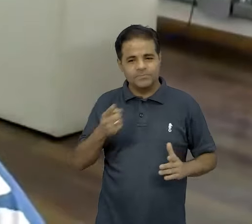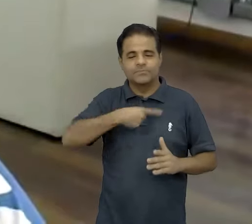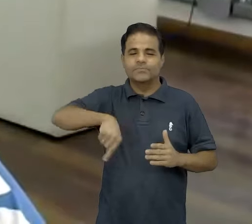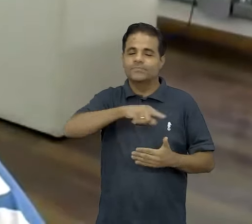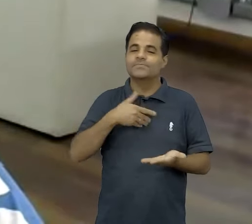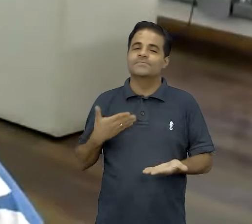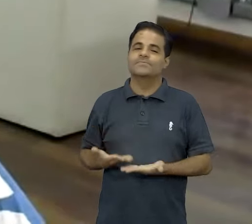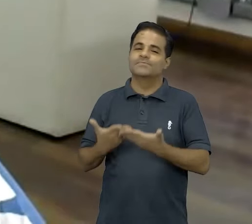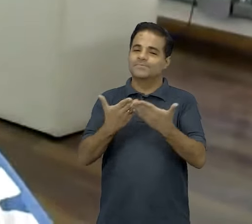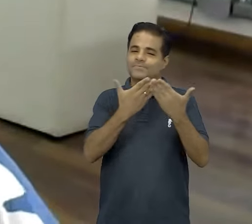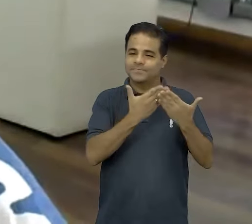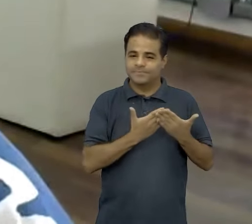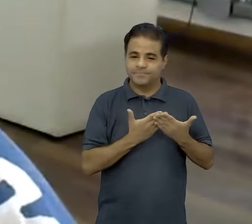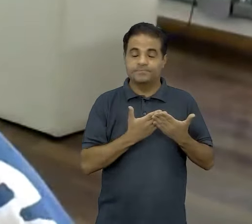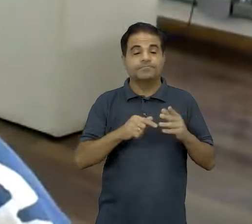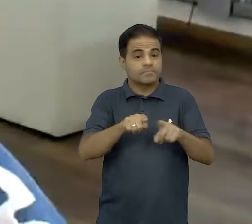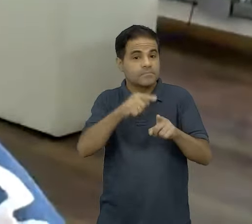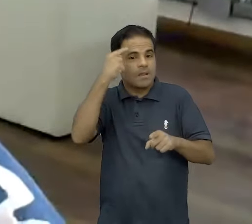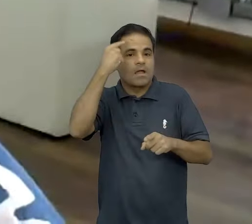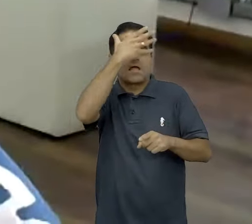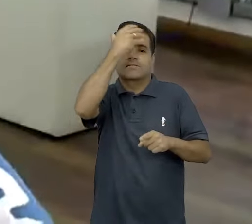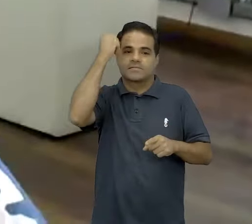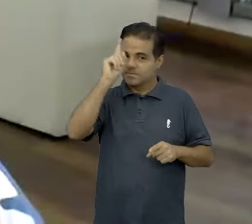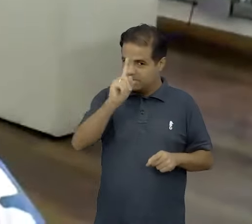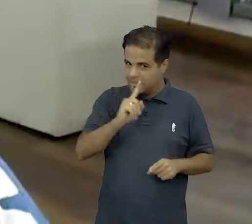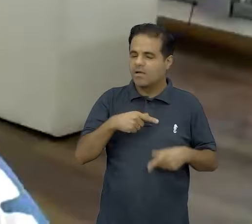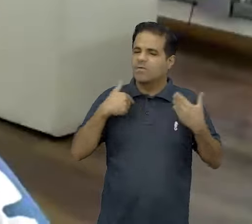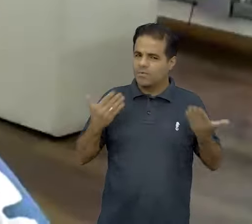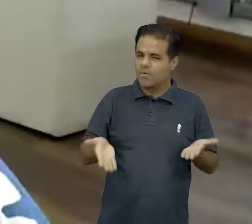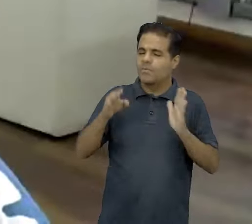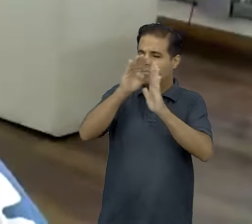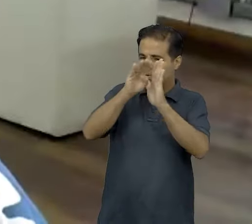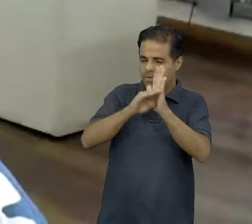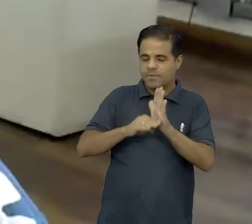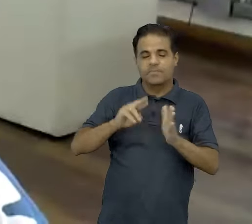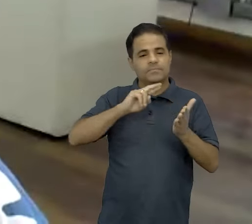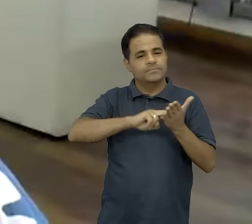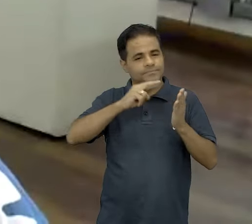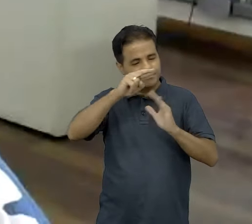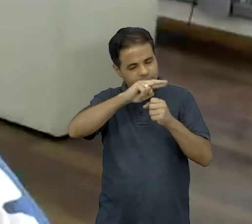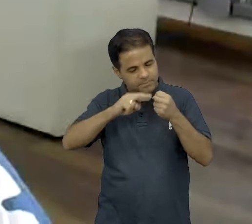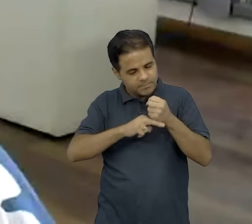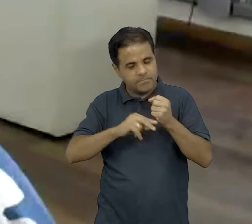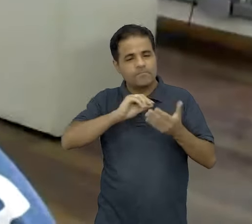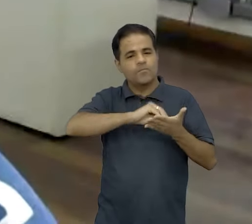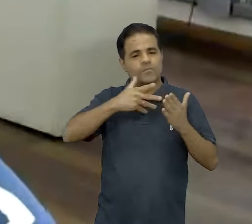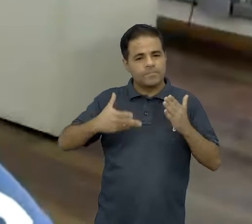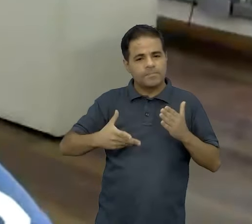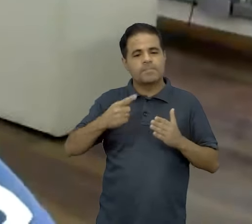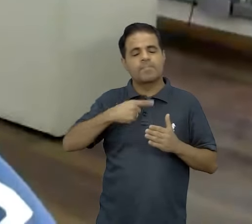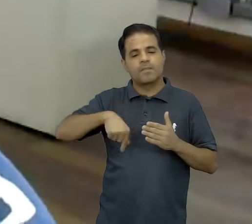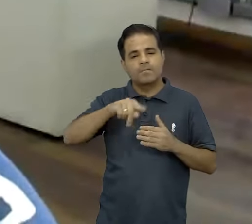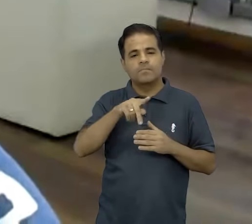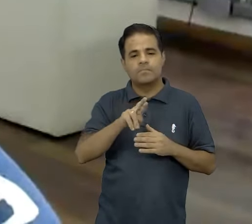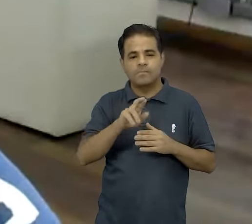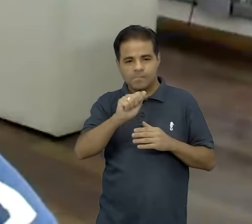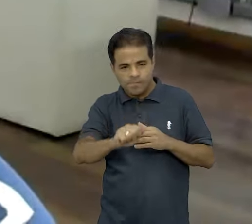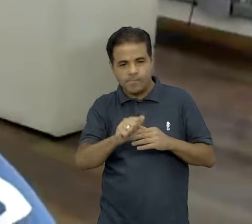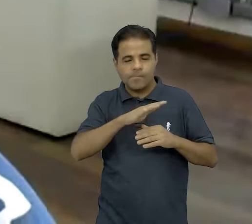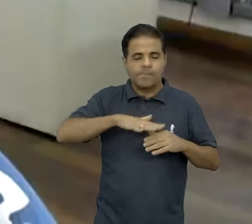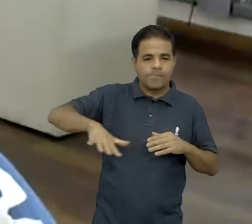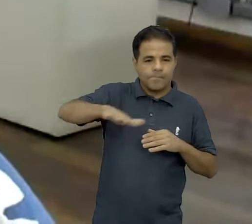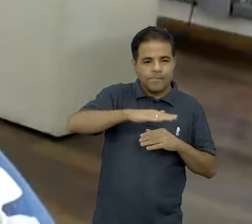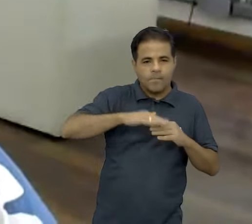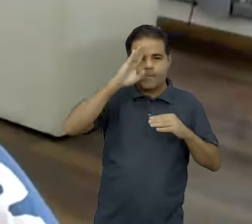estudantes. E vale ressaltar também que o Programa de Recuperação e Aprofundamento, o nosso PRA, né? Ele tem